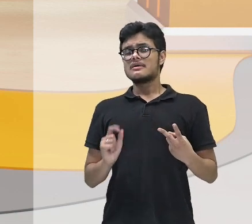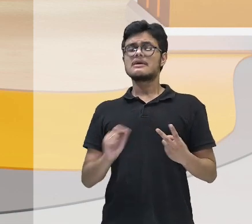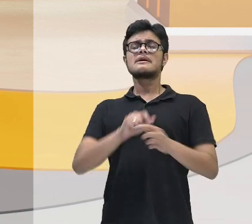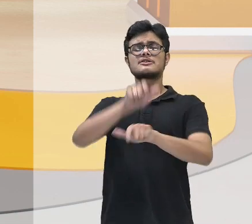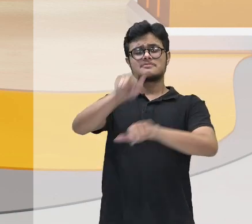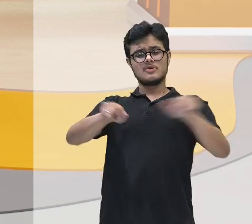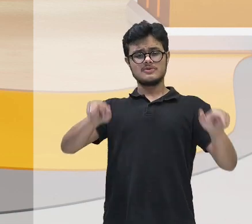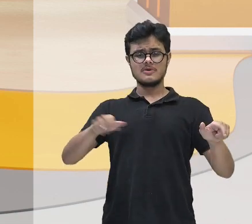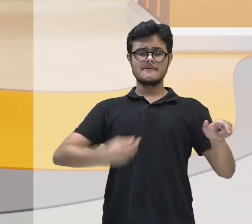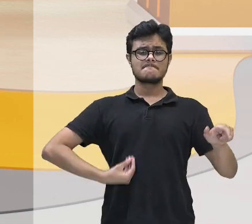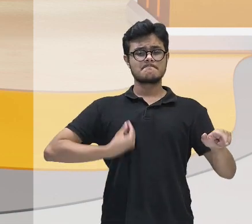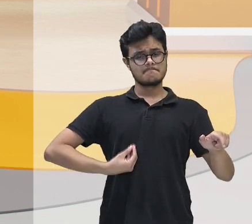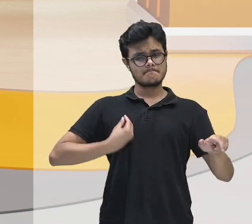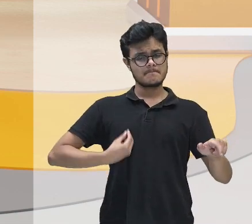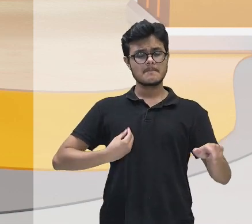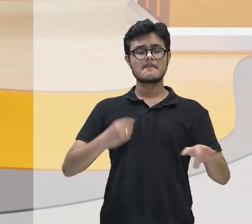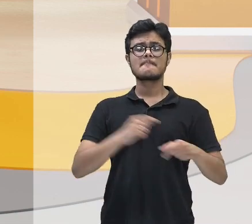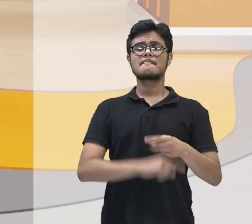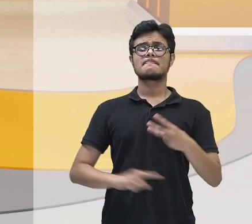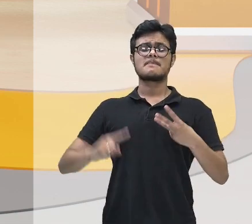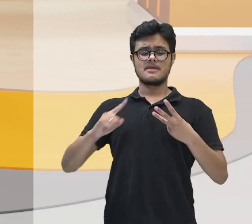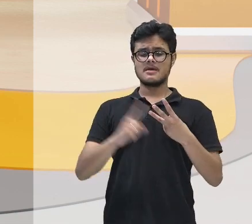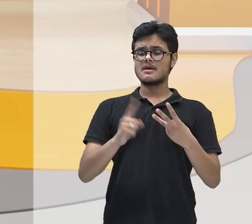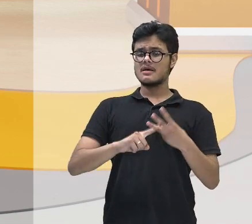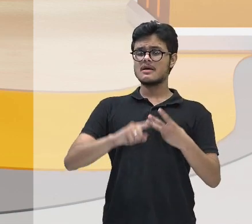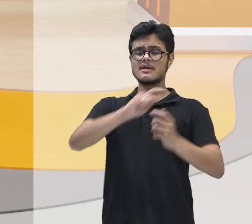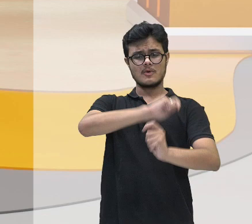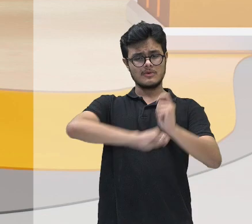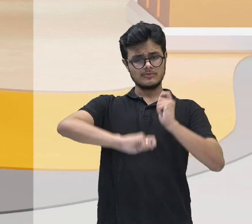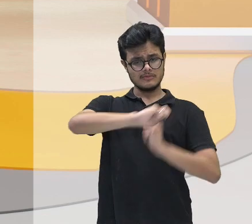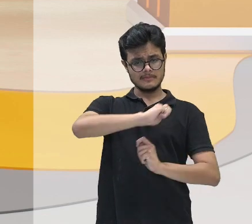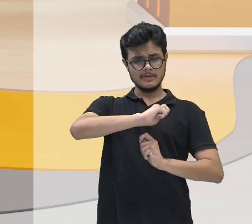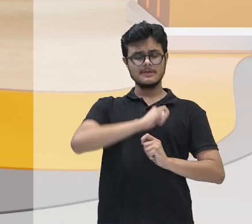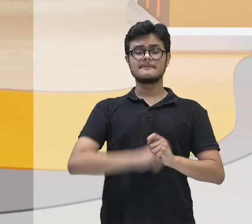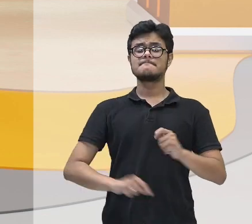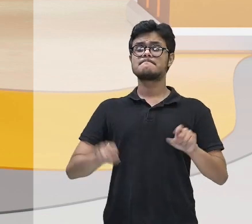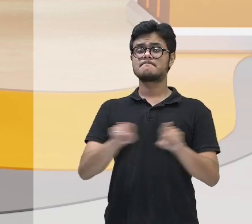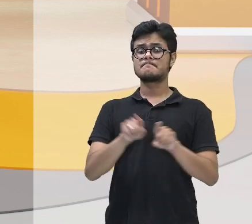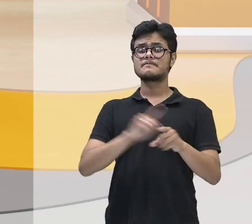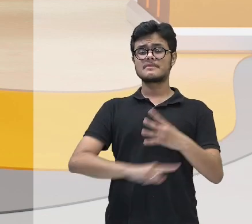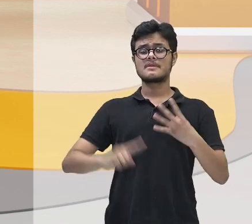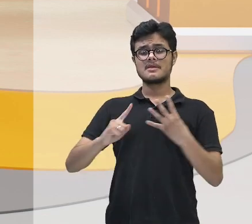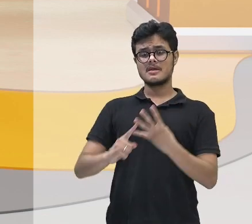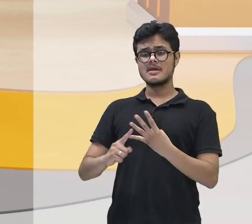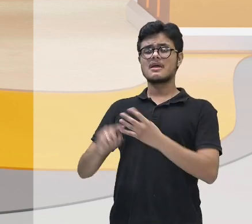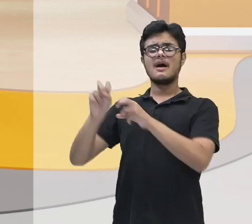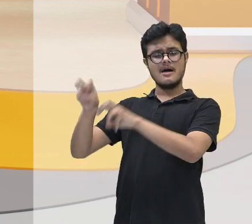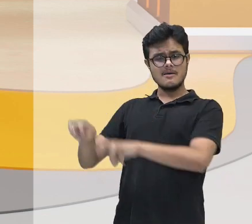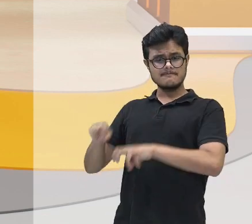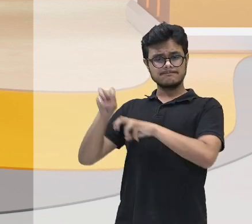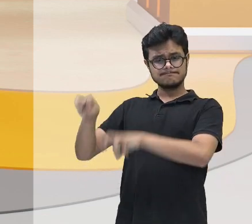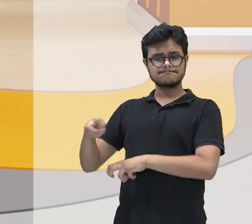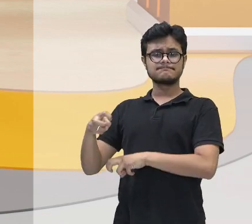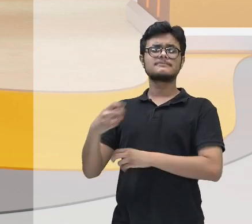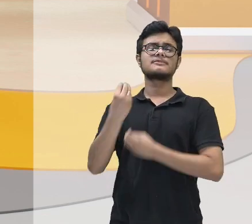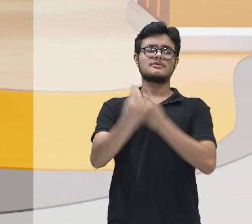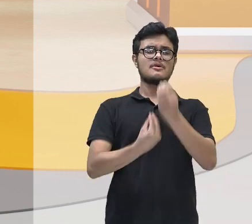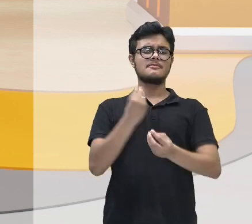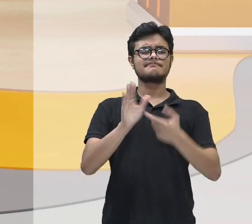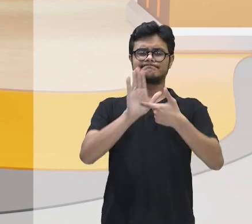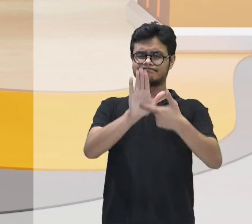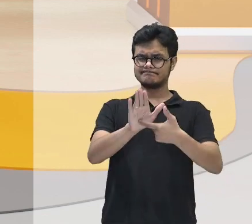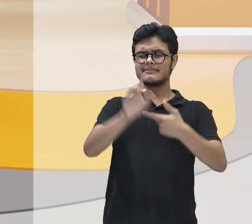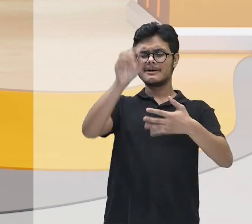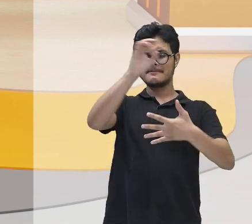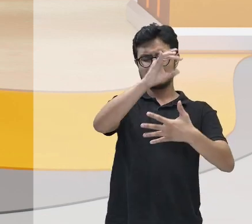população o mapa temático da economia um mapa temático Agrário como que esse que a gente vai já dar uma olhada